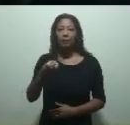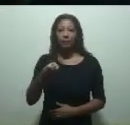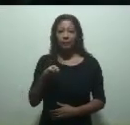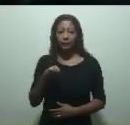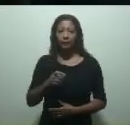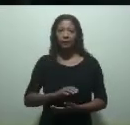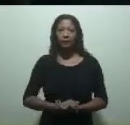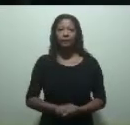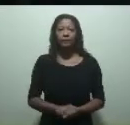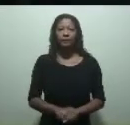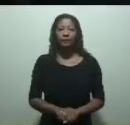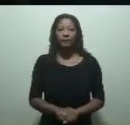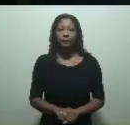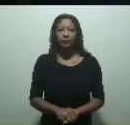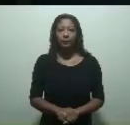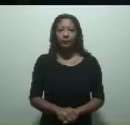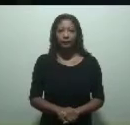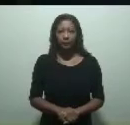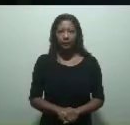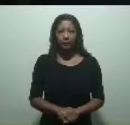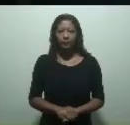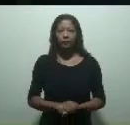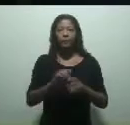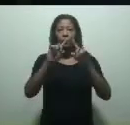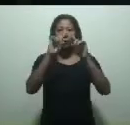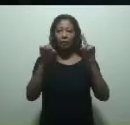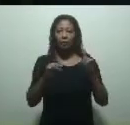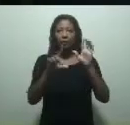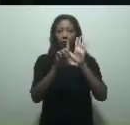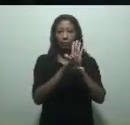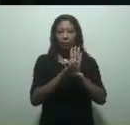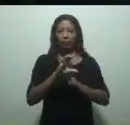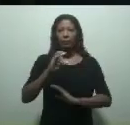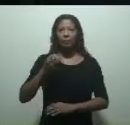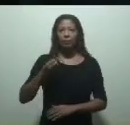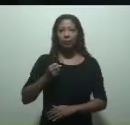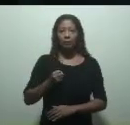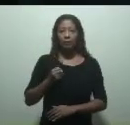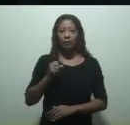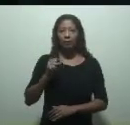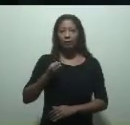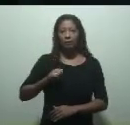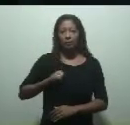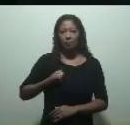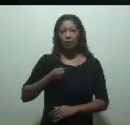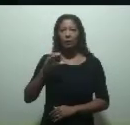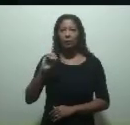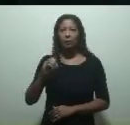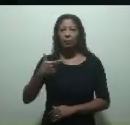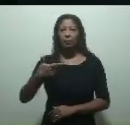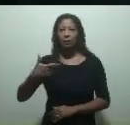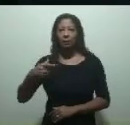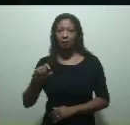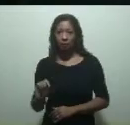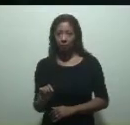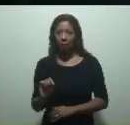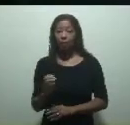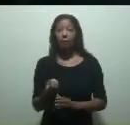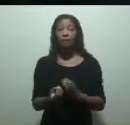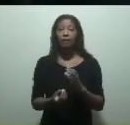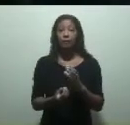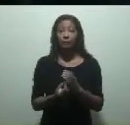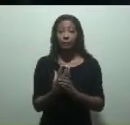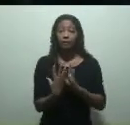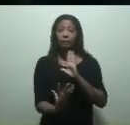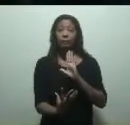Conceição Nunes da Silva. Projeto de Lei número 020-2020 institui o auxílio